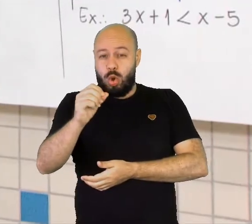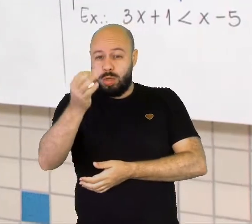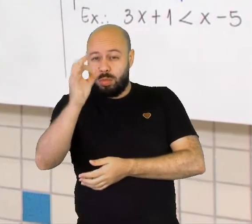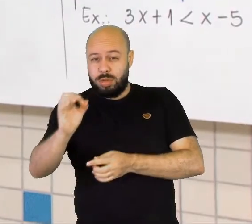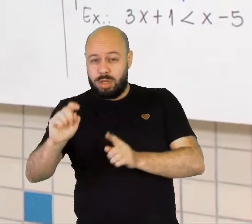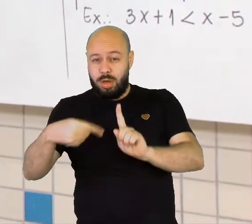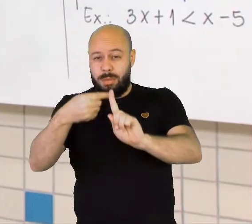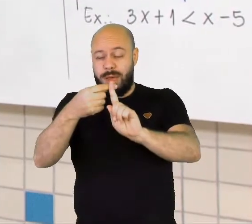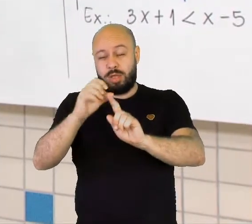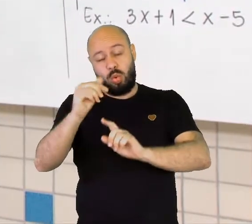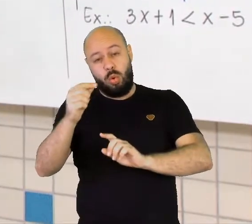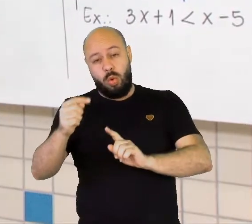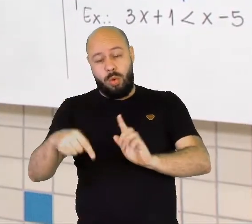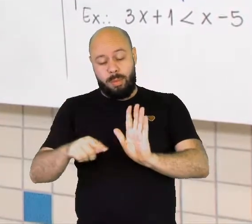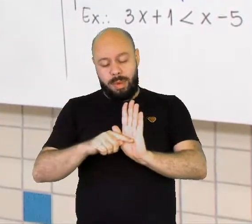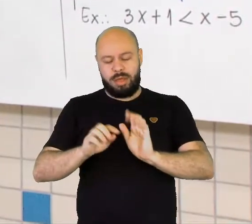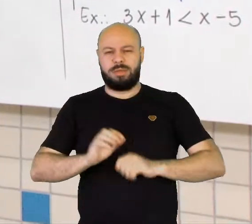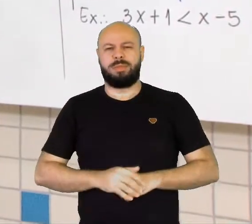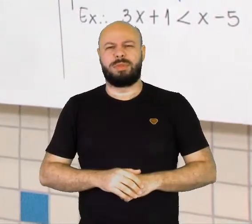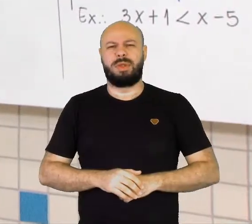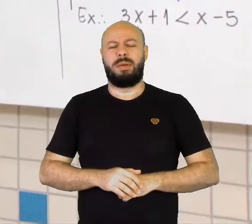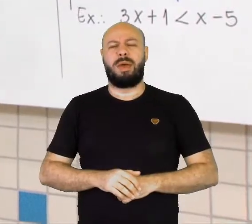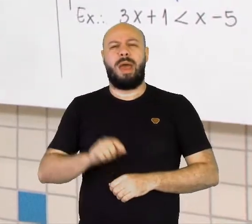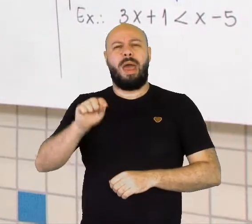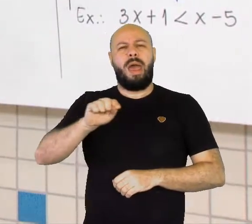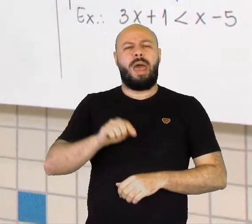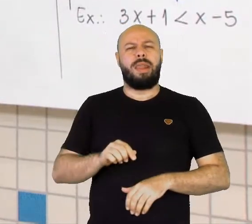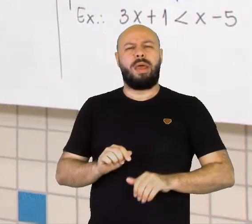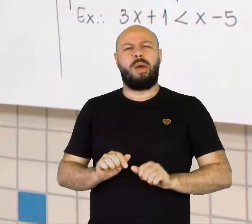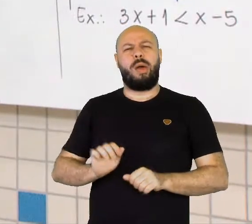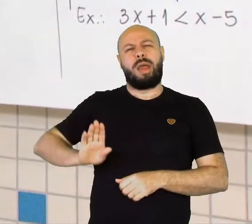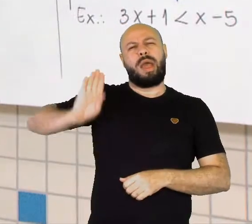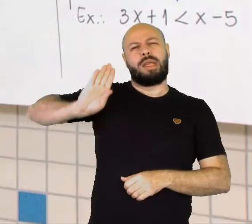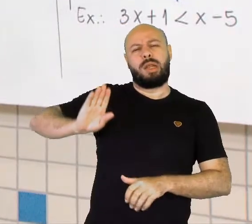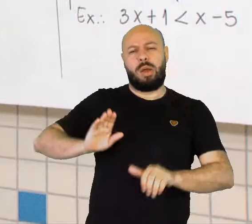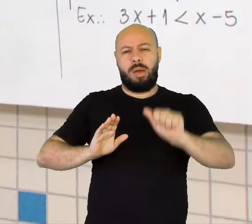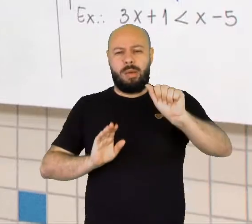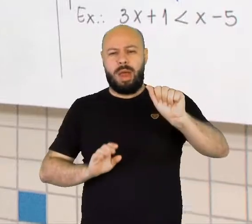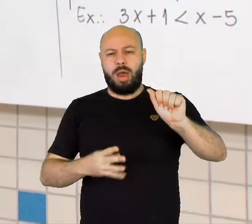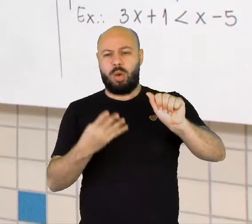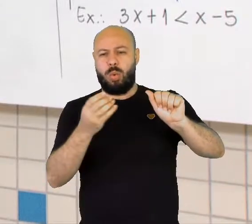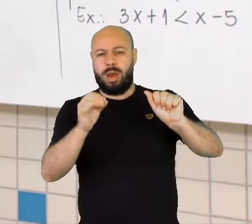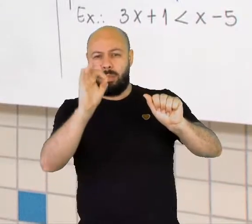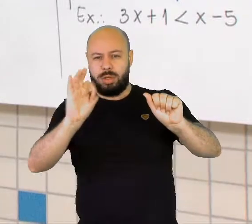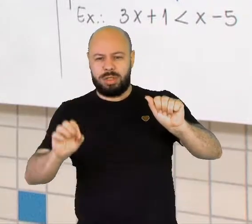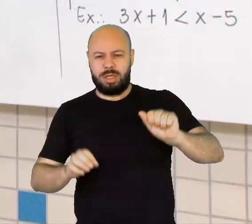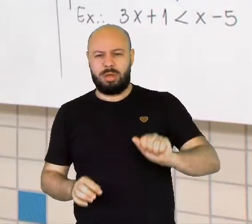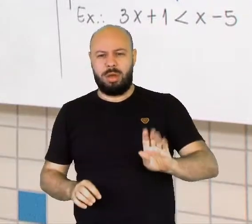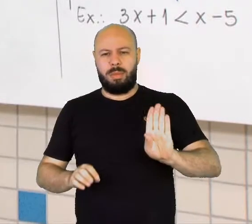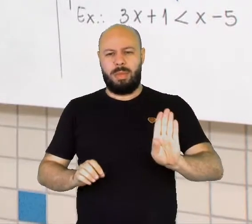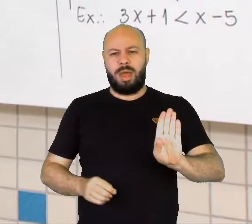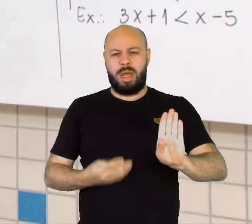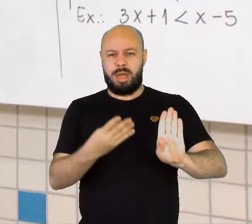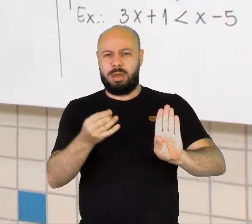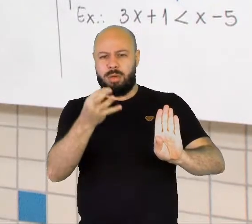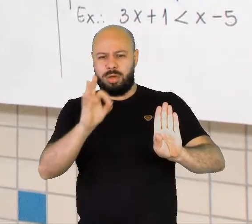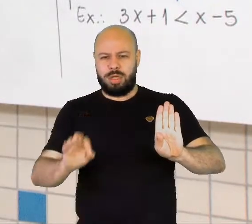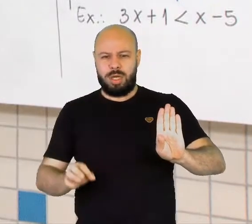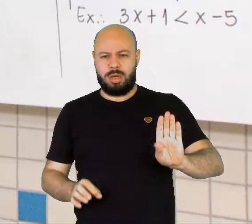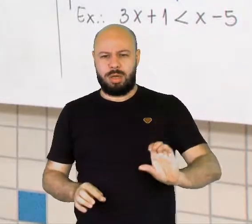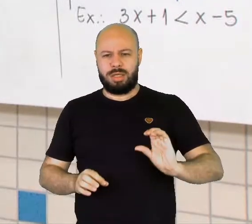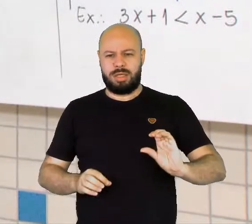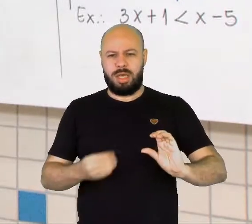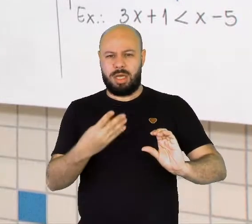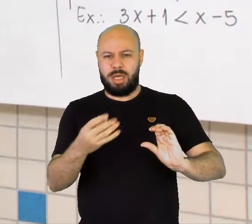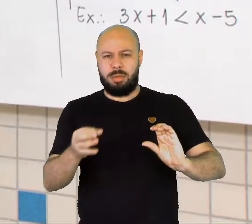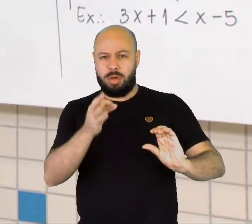foi candidato A, 40% das intenções de voto, candidato B, 30%, candidato C, 30%